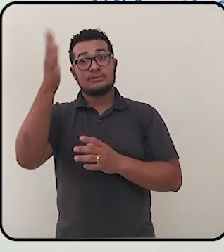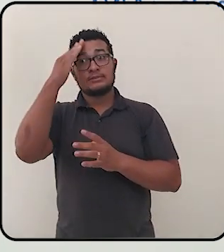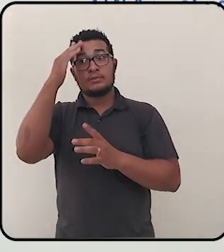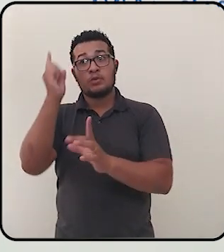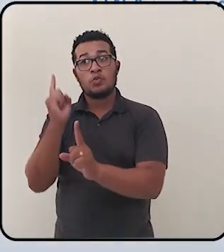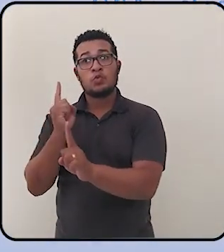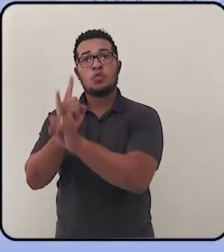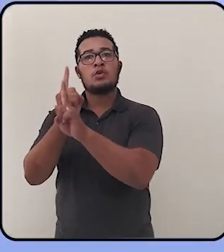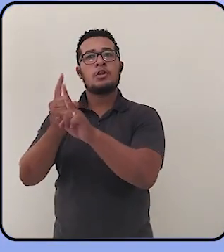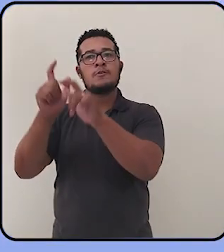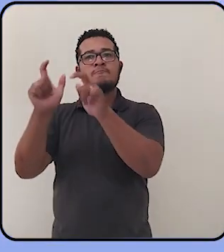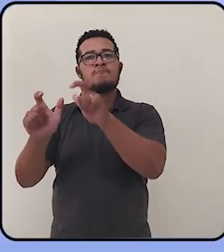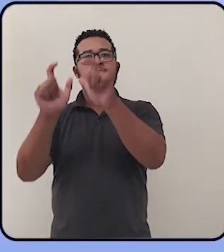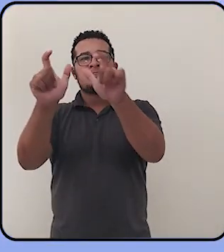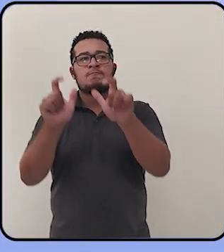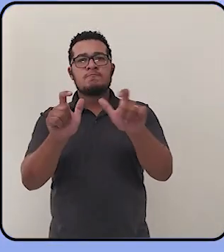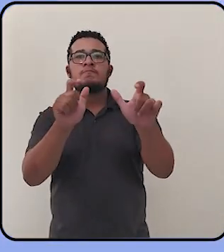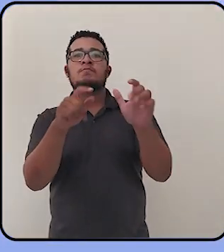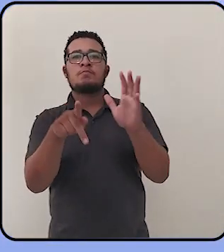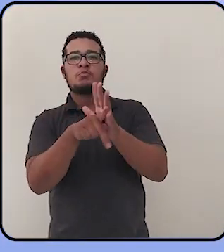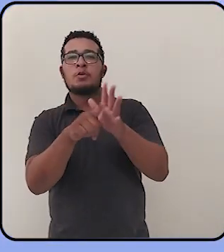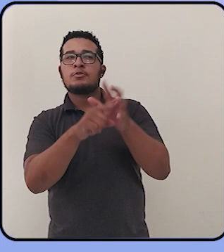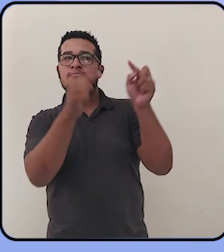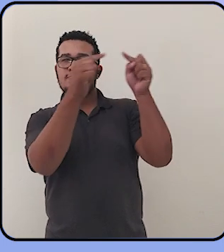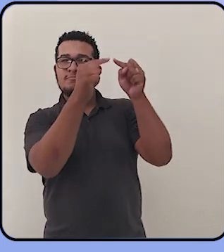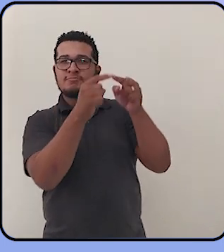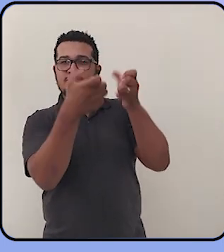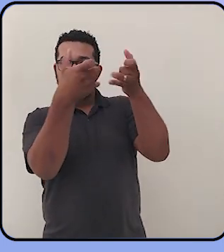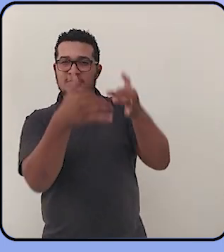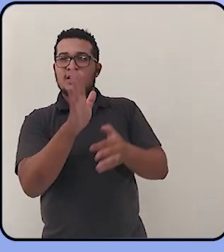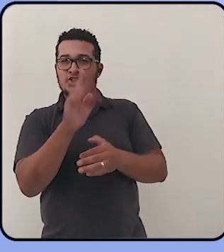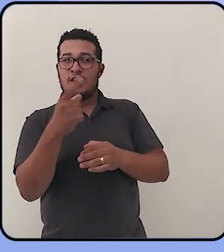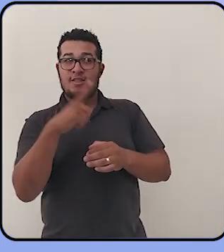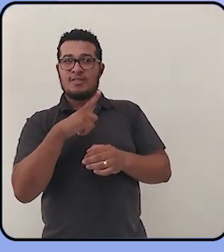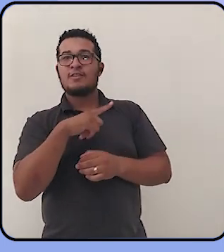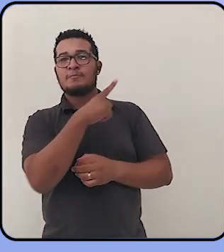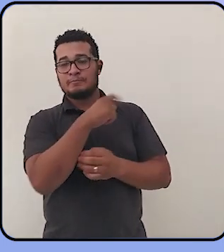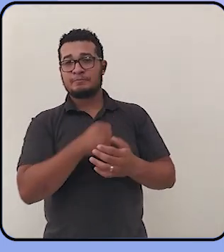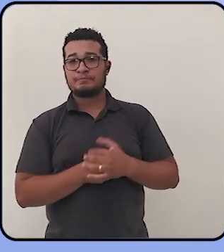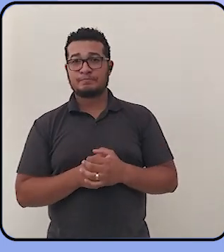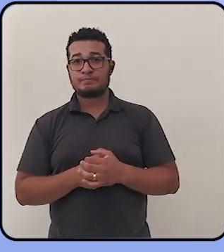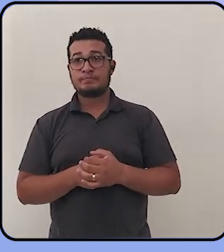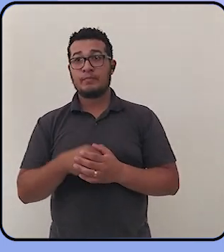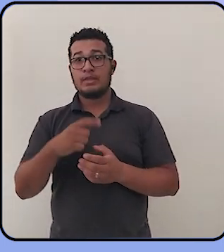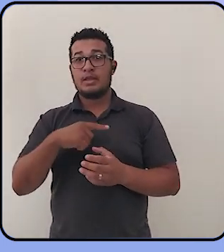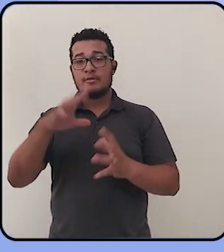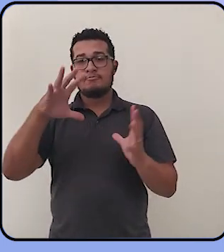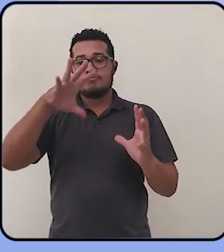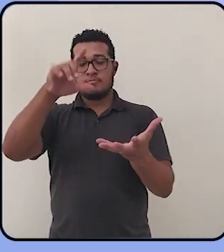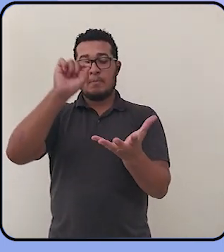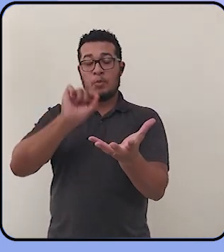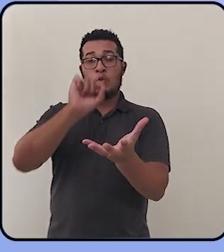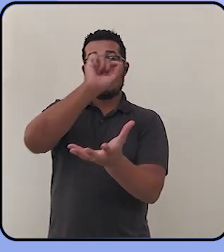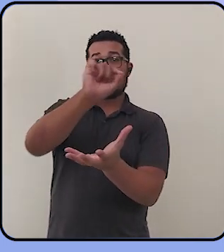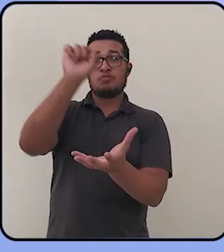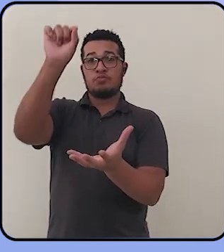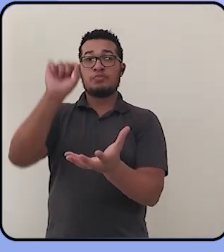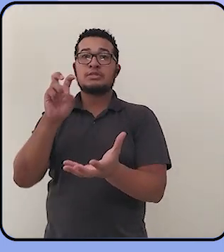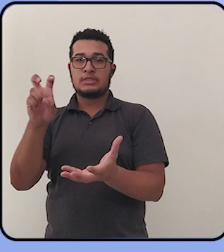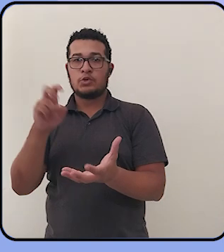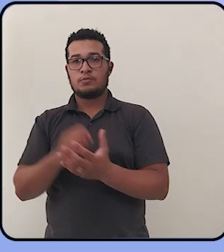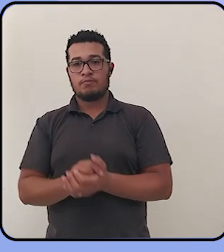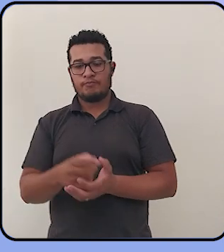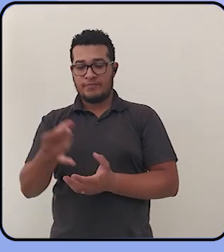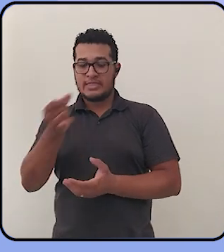encontrar as coordenadas geográficas dos pontos a seguir. Nós temos 5 pontos ali. O